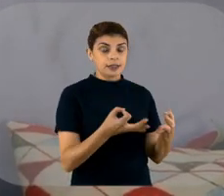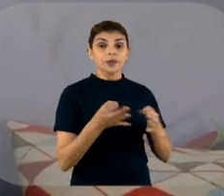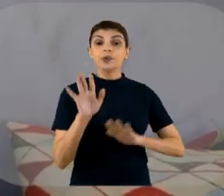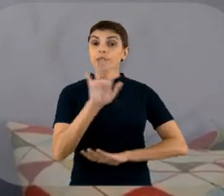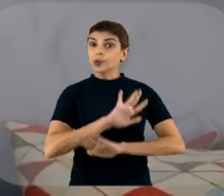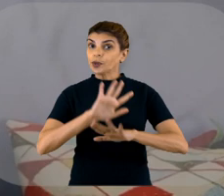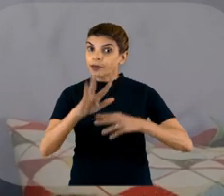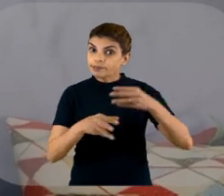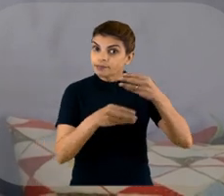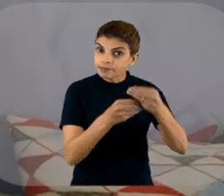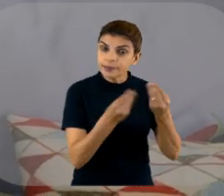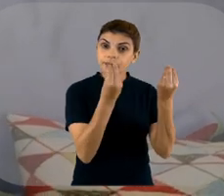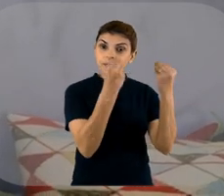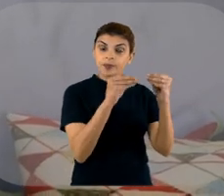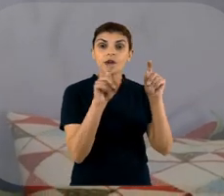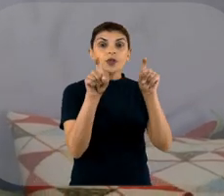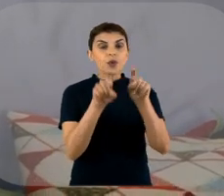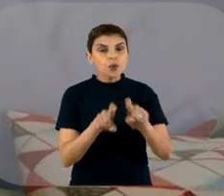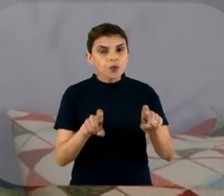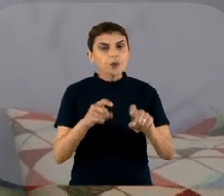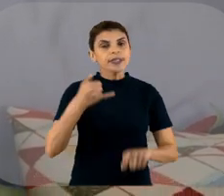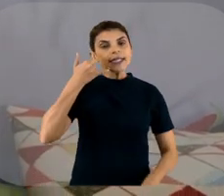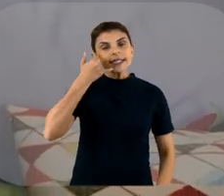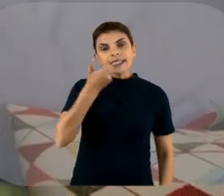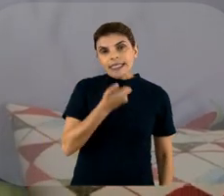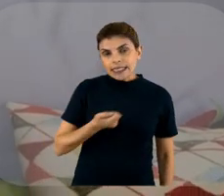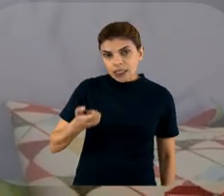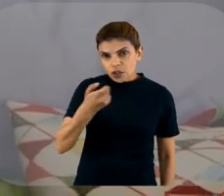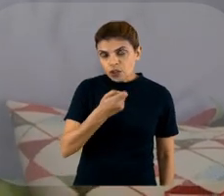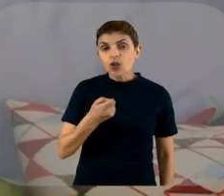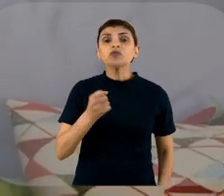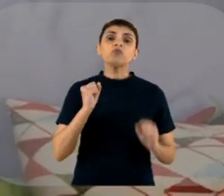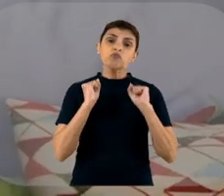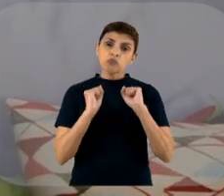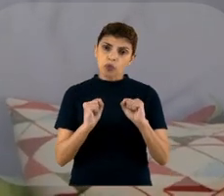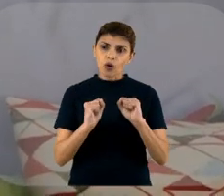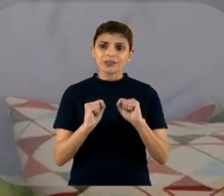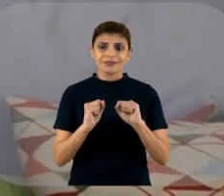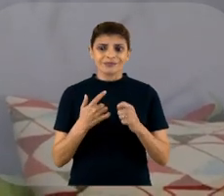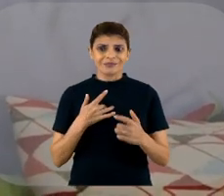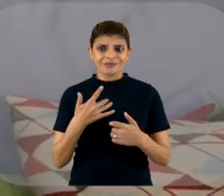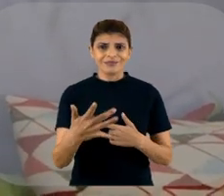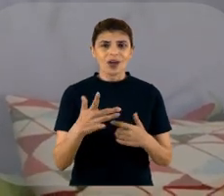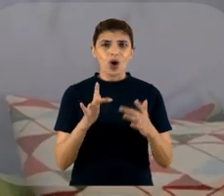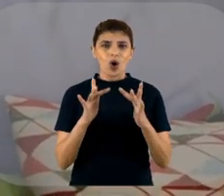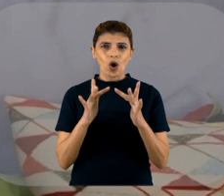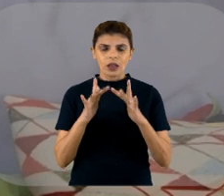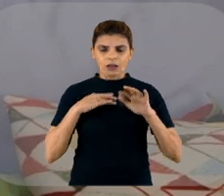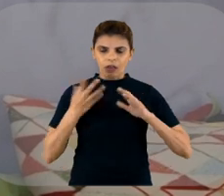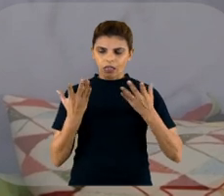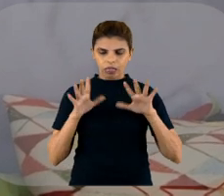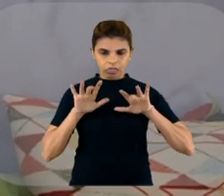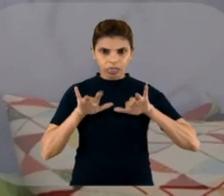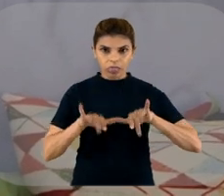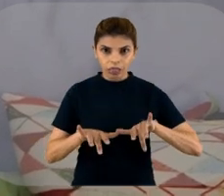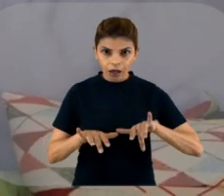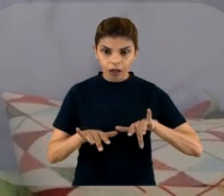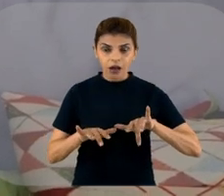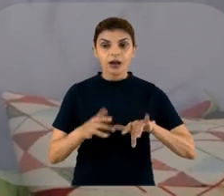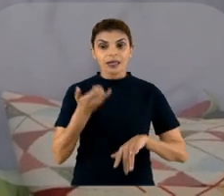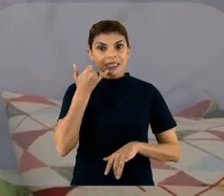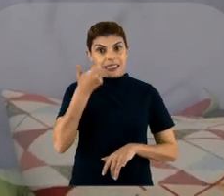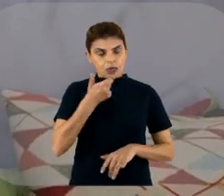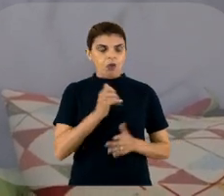Um outro cuidado adicional é que computadores e celulares, eles são superfícies potencialmente contaminadas. Então, depois de mexer no